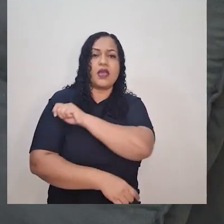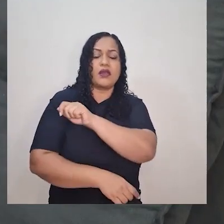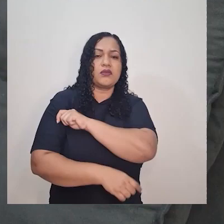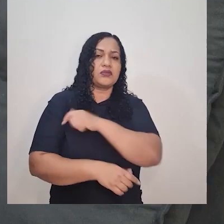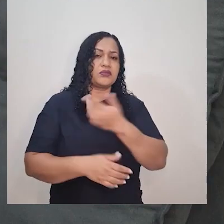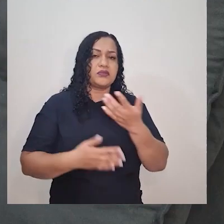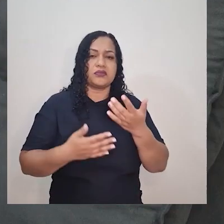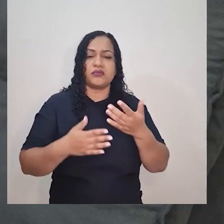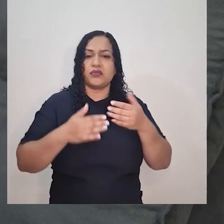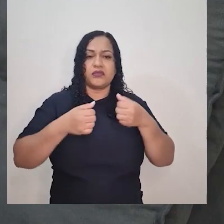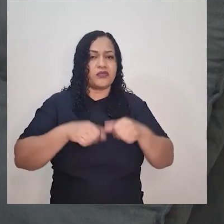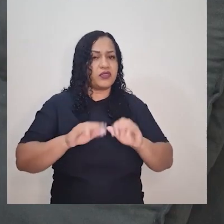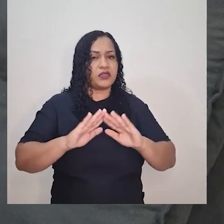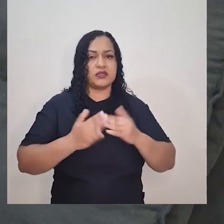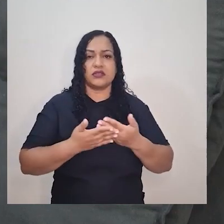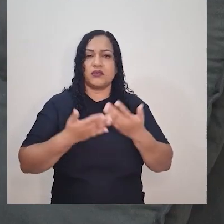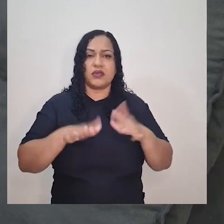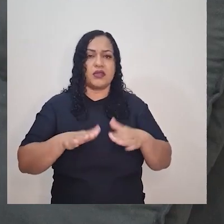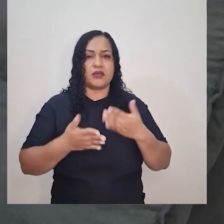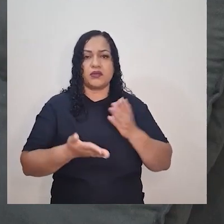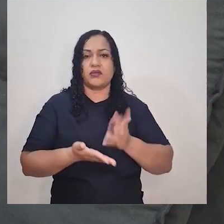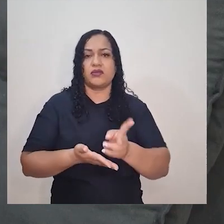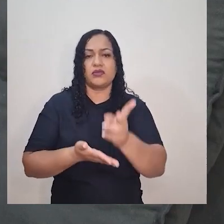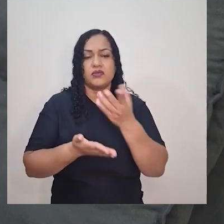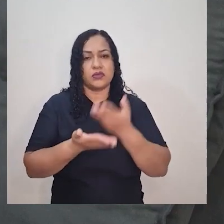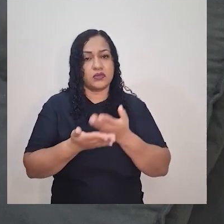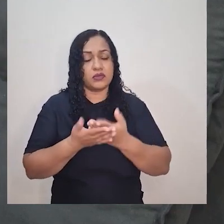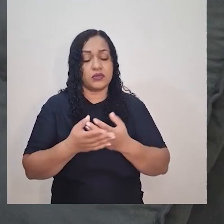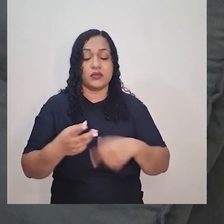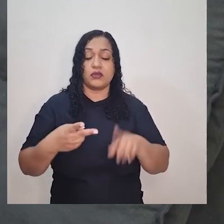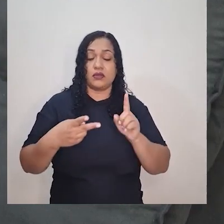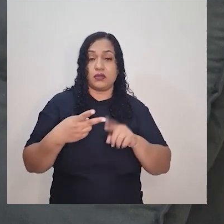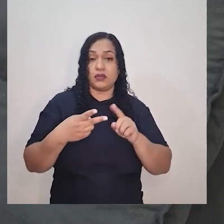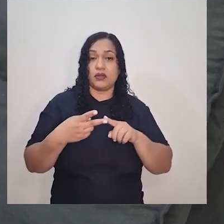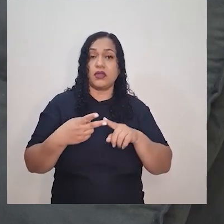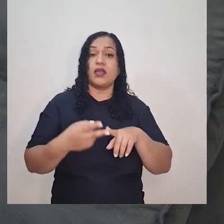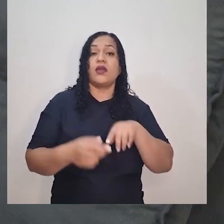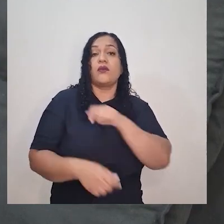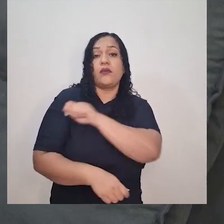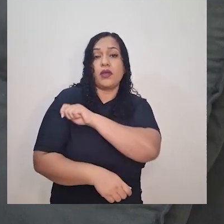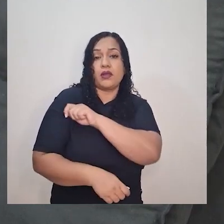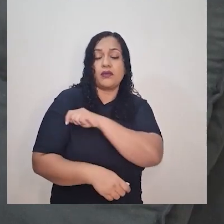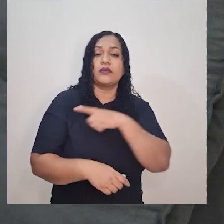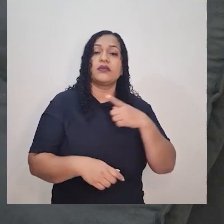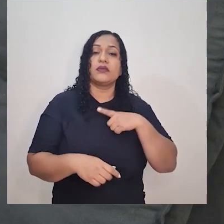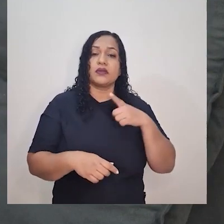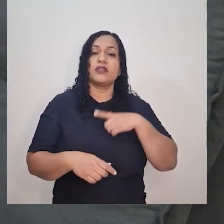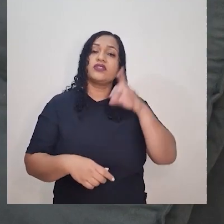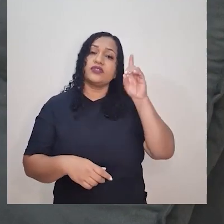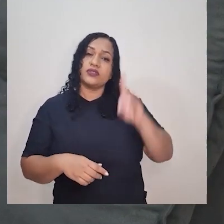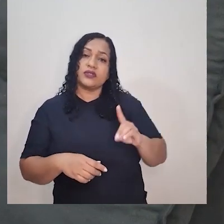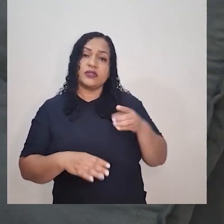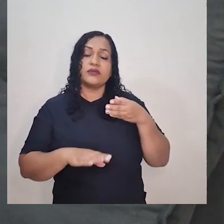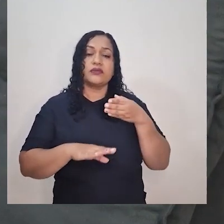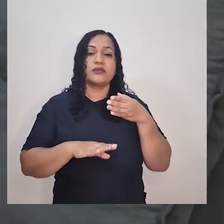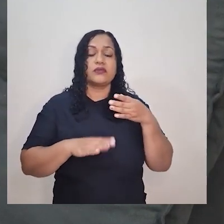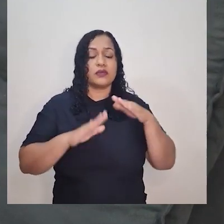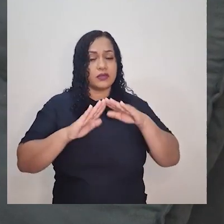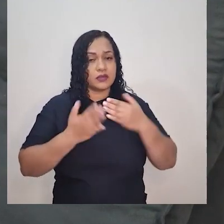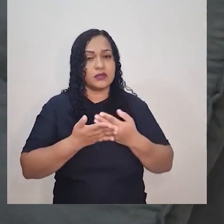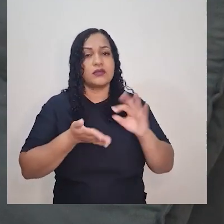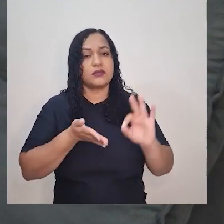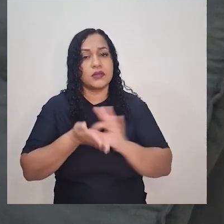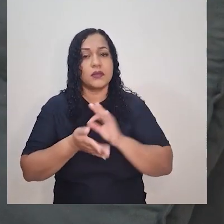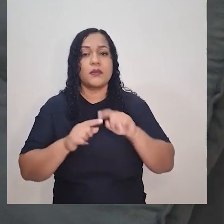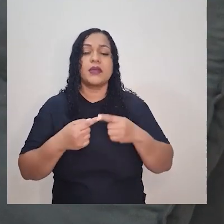enfatizar que é um direito da criança ter acesso à escola e permanecer na escola. Então, eu tenho uma situação, um situacional, que é a evasão